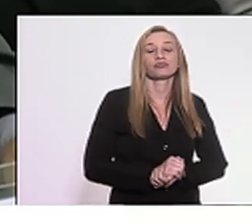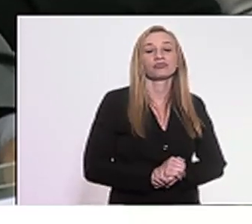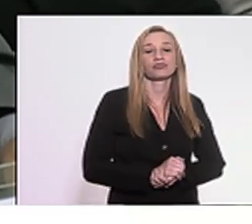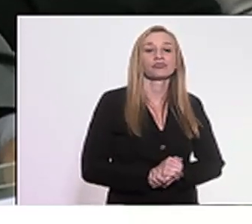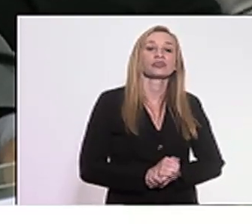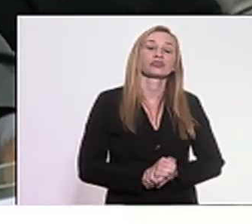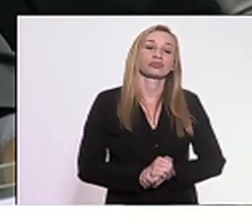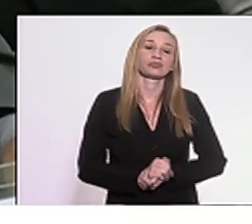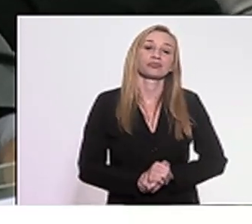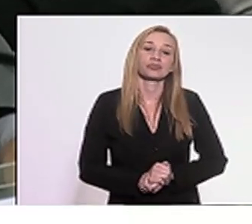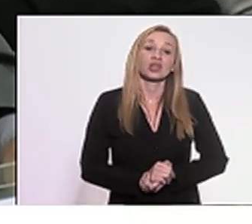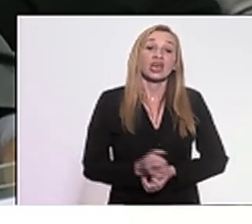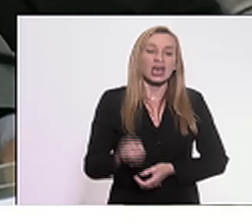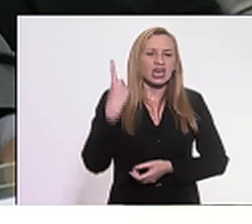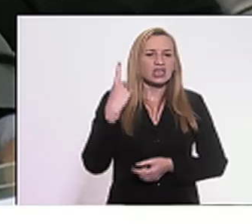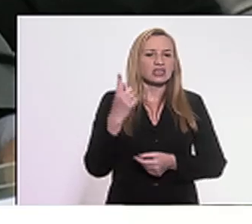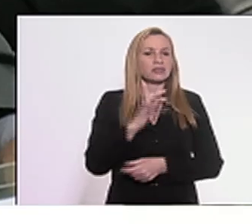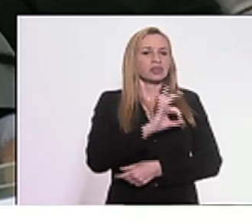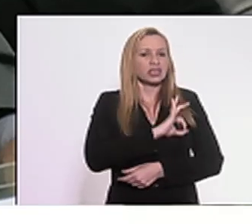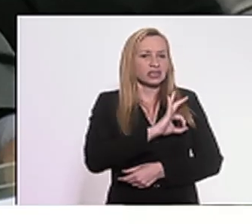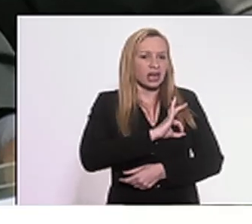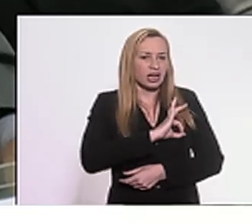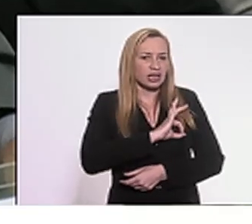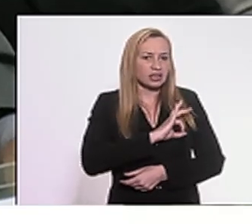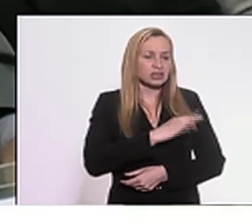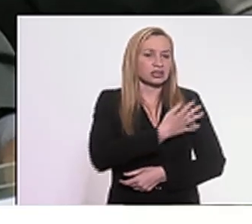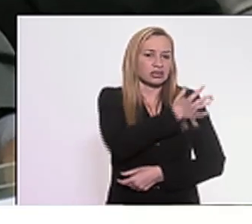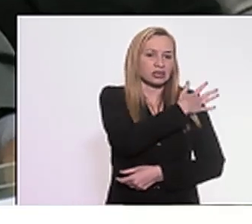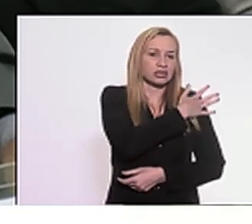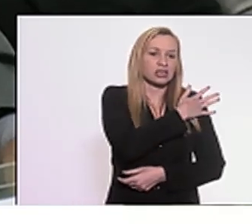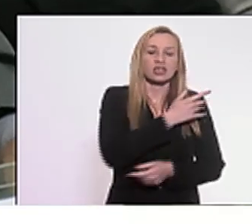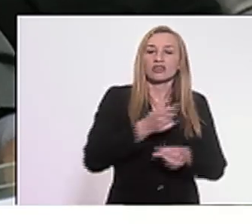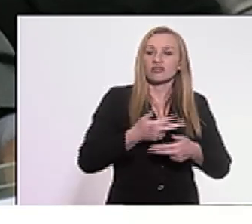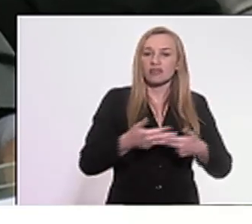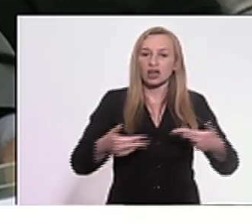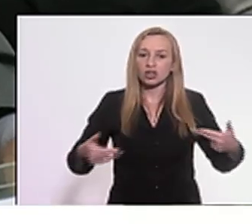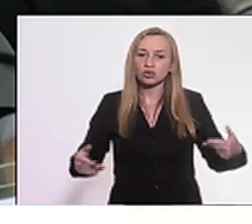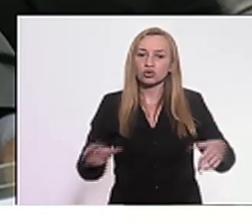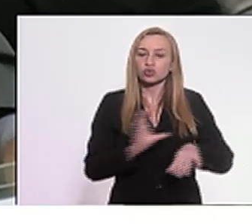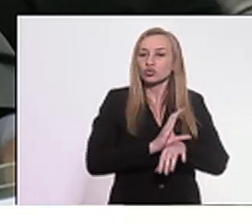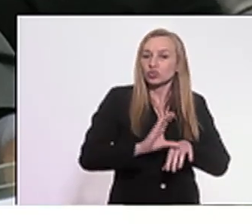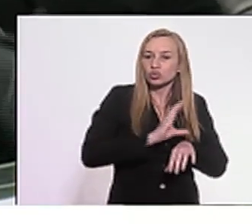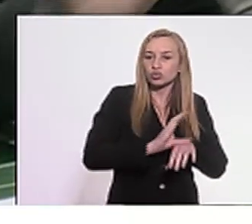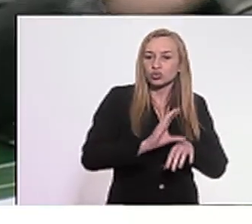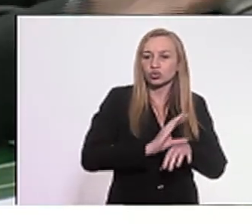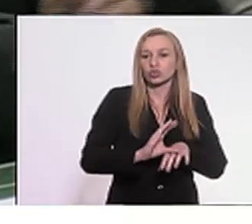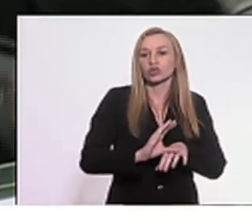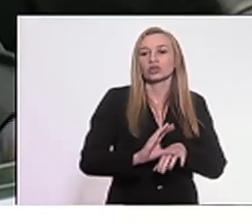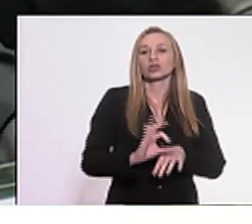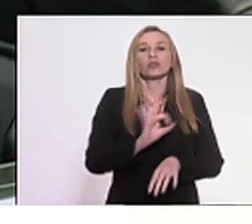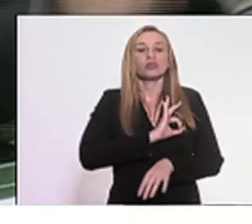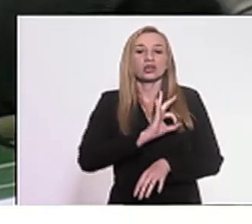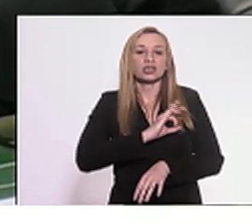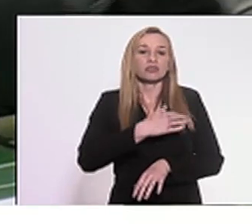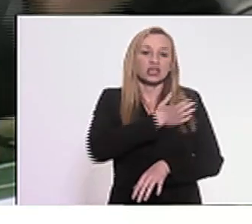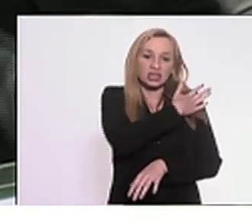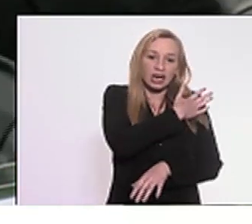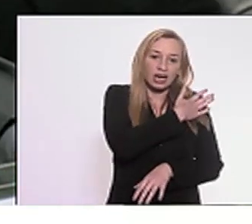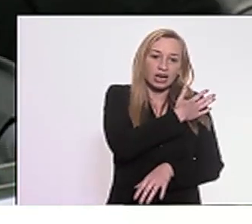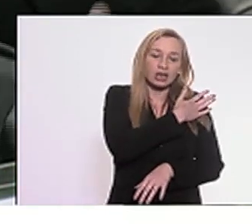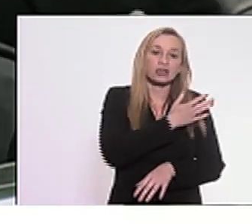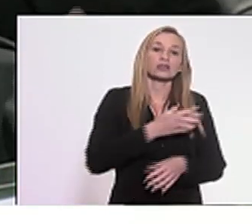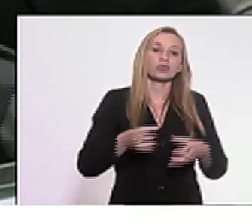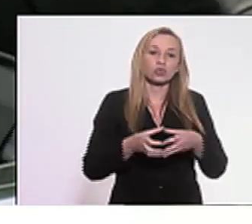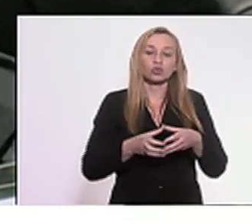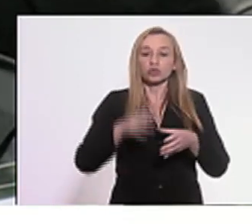ex-militares esses, que fizeram vários cursos dentro da Polícia Militar, do Bombeiro, da Polícia Civil, tem até